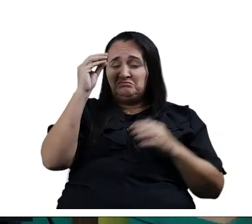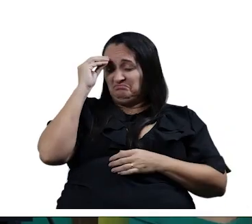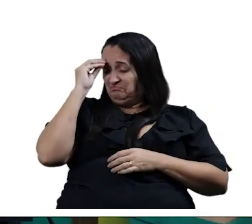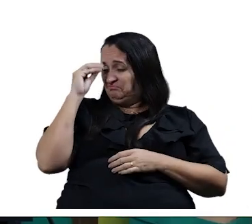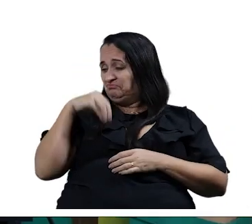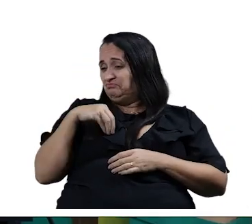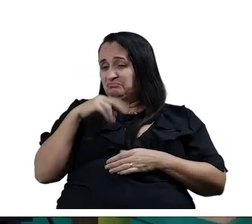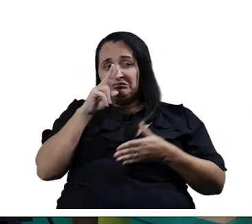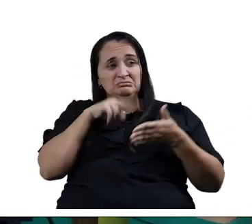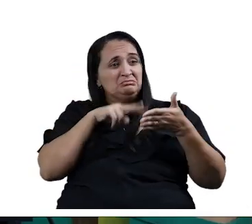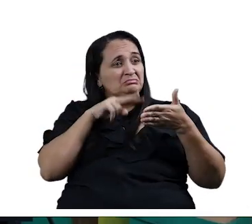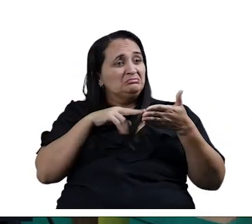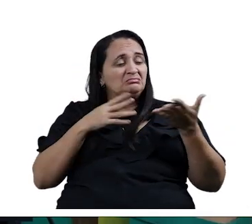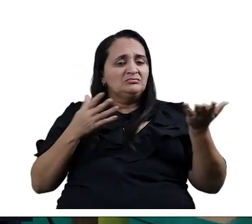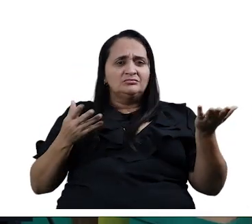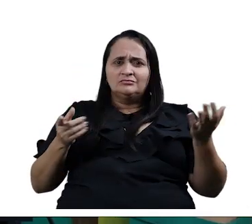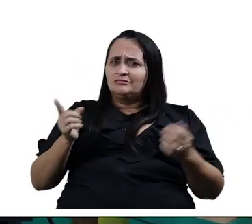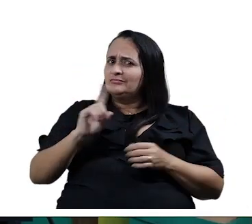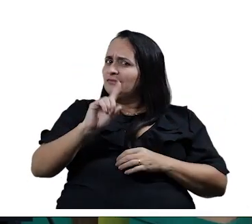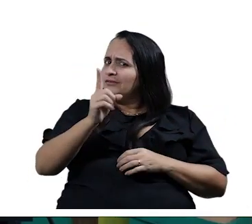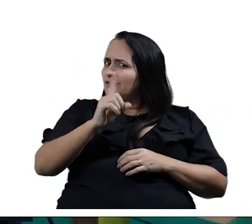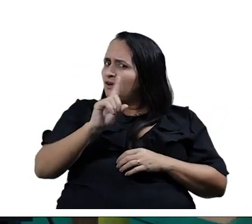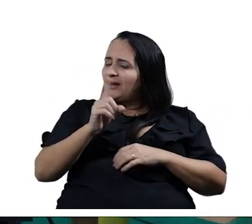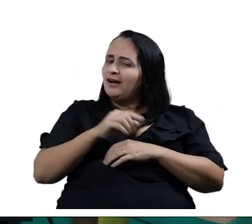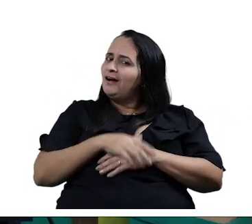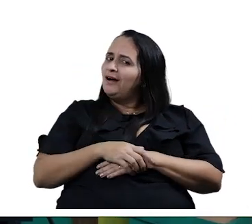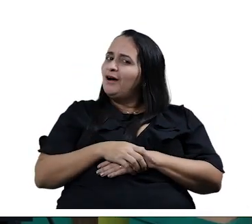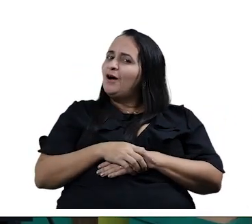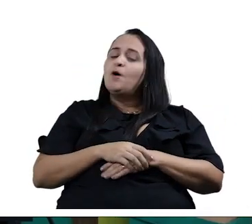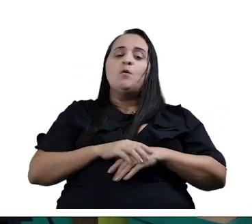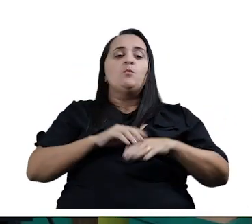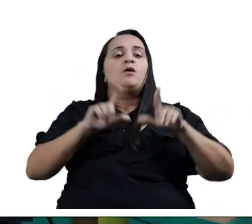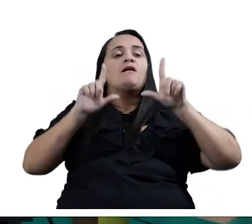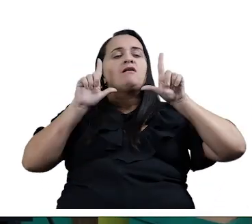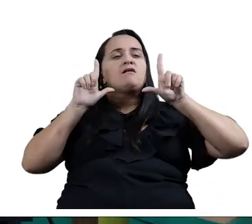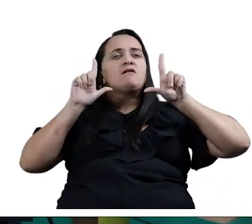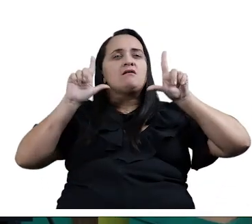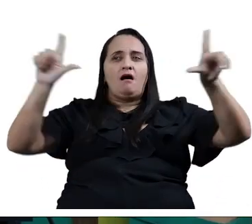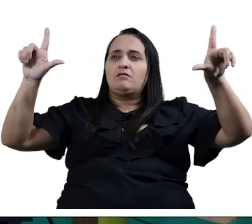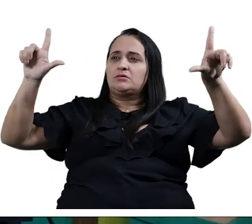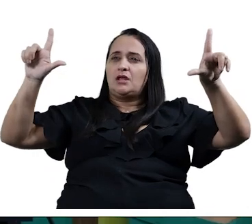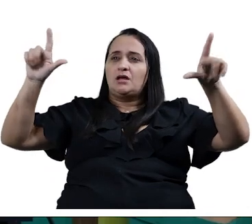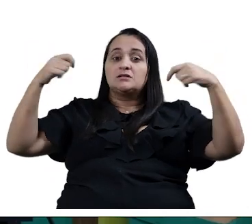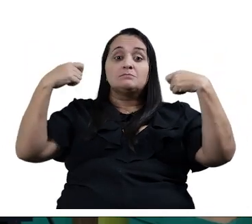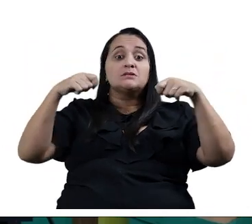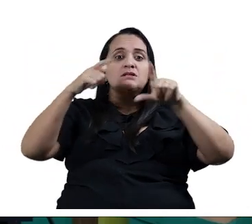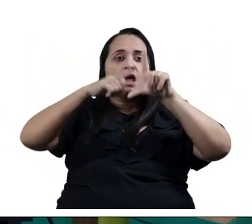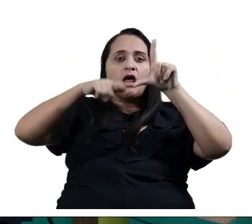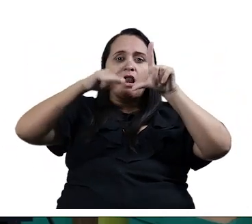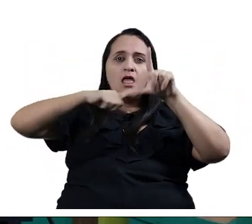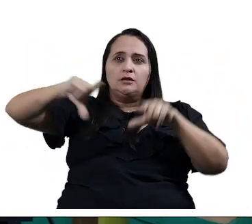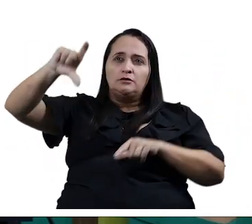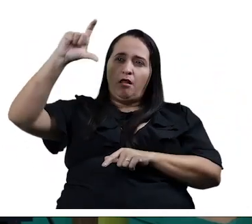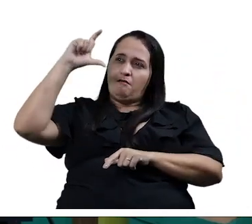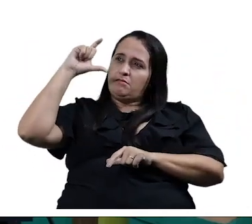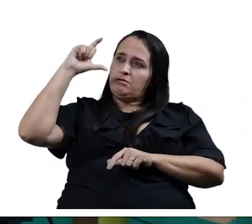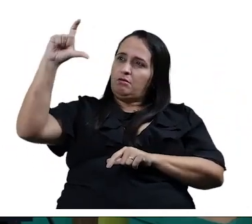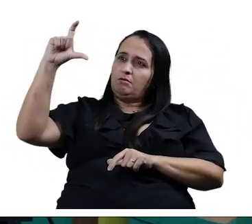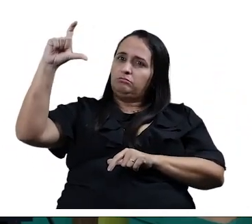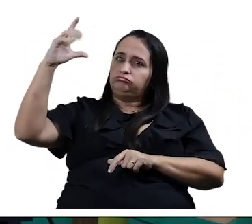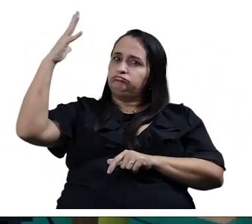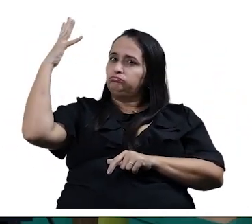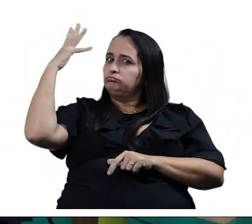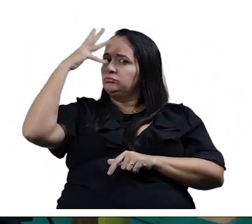miúda. Não, quando você fizer um cartaz, principalmente para apresentar seus trabalhos na escola, lembre disso, que